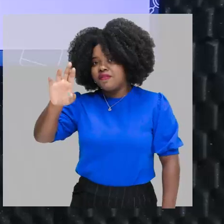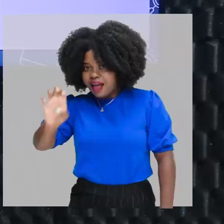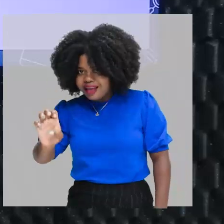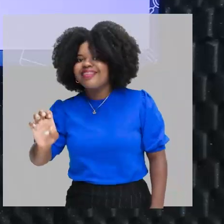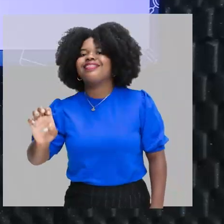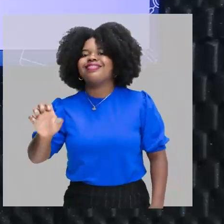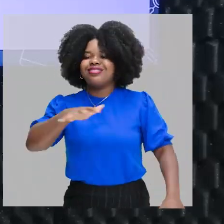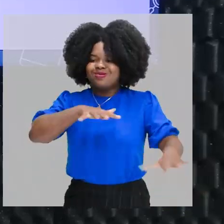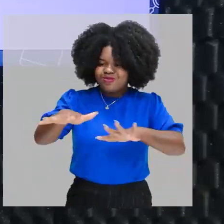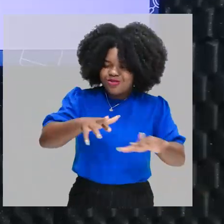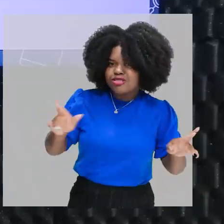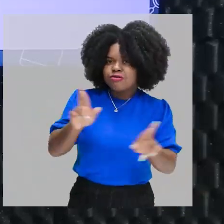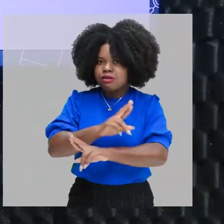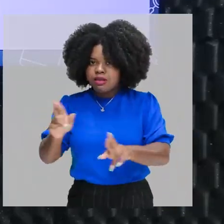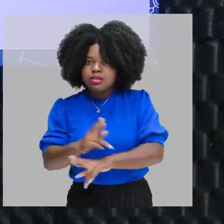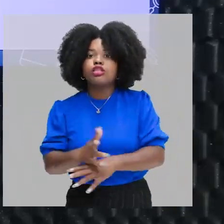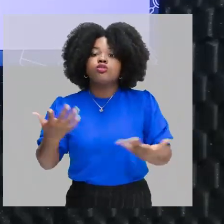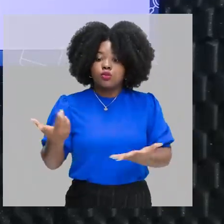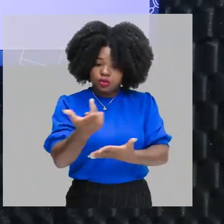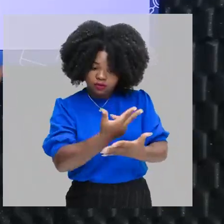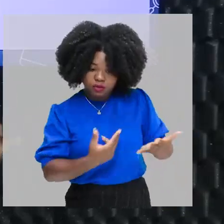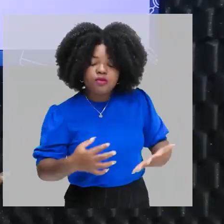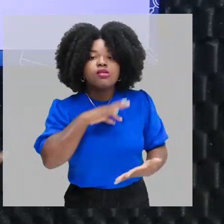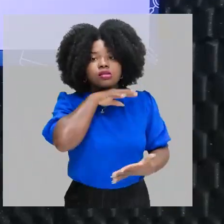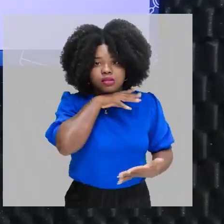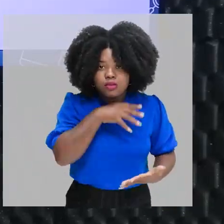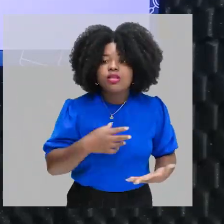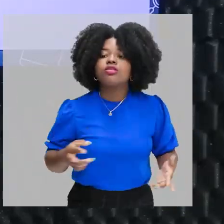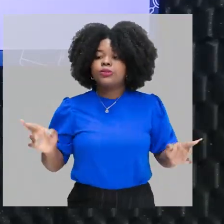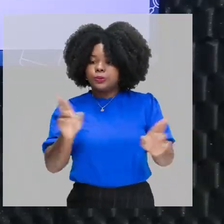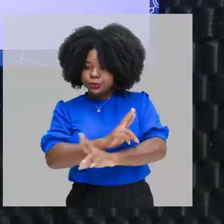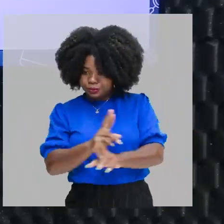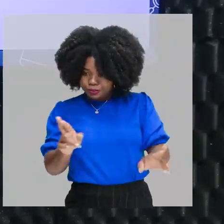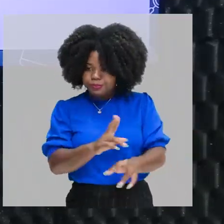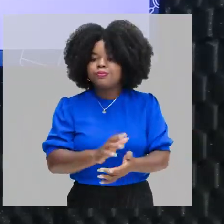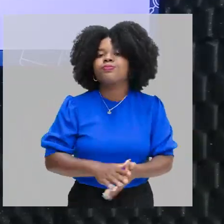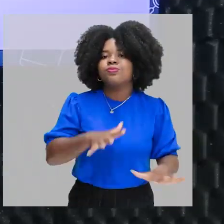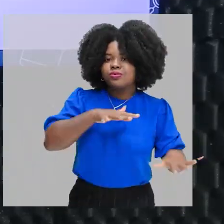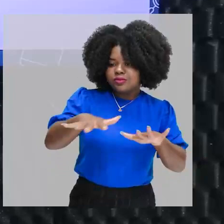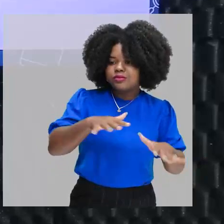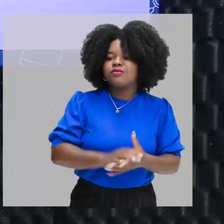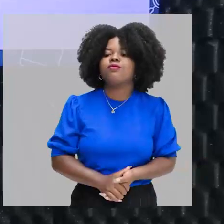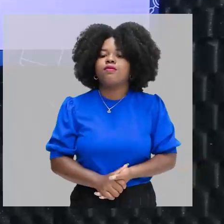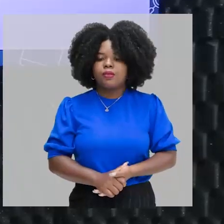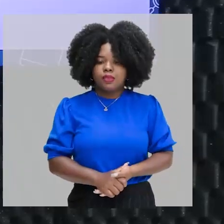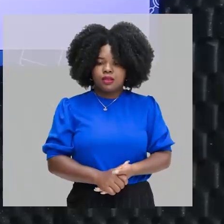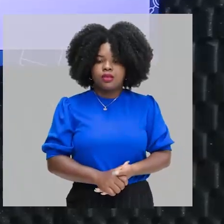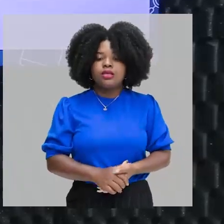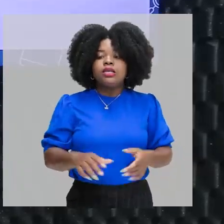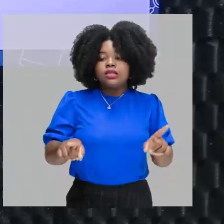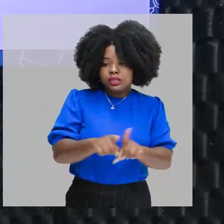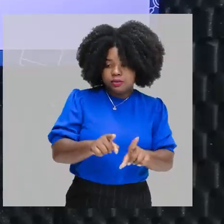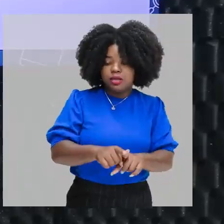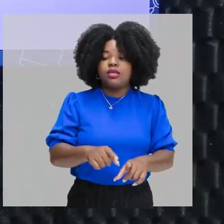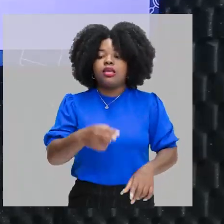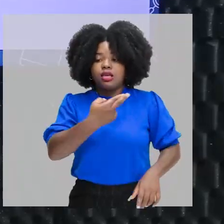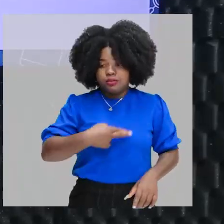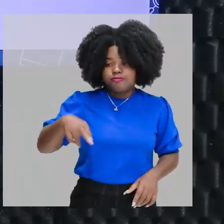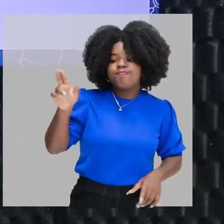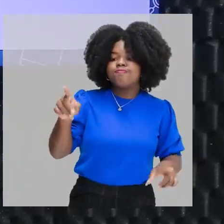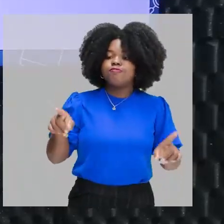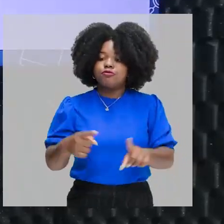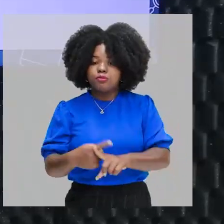espiritual, religiosa, mas você também tem uma linha social, tá? Ou uma linha política. This lion represents,